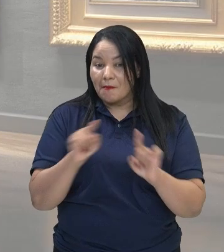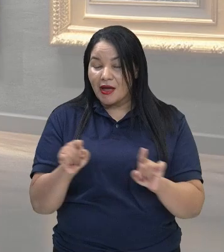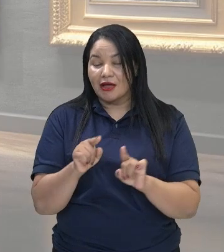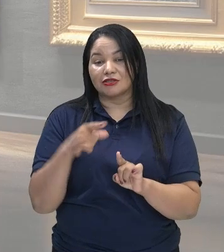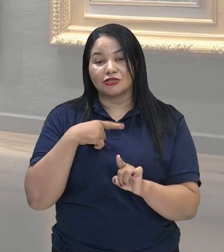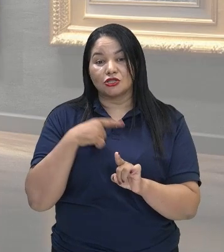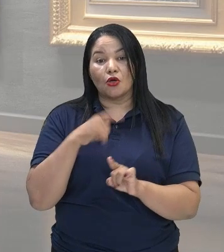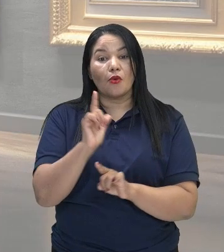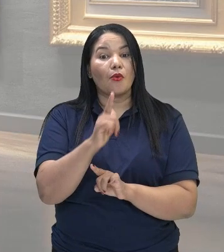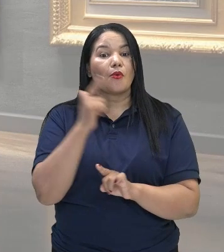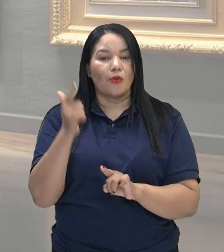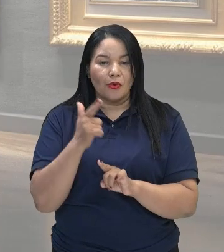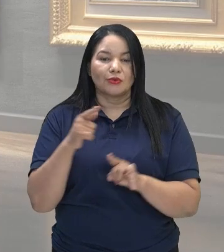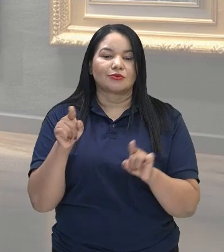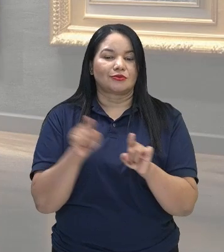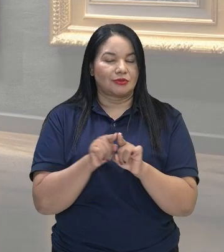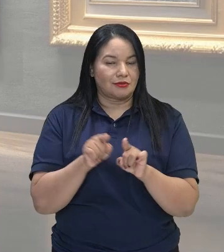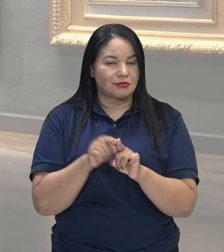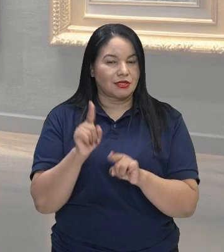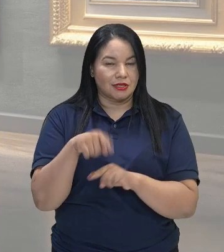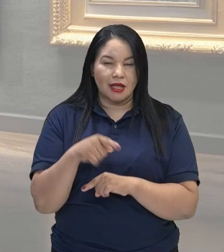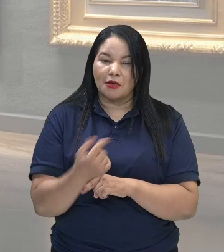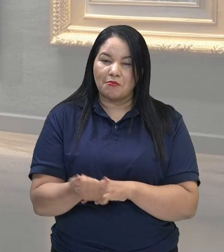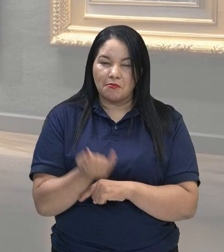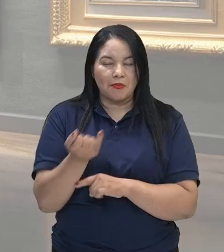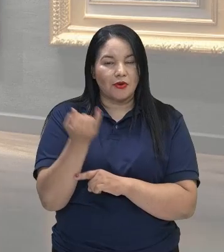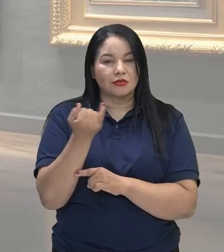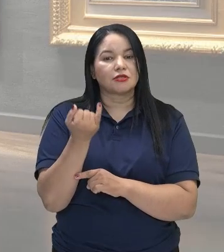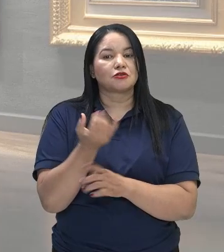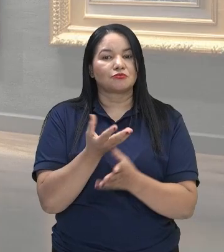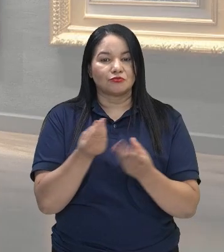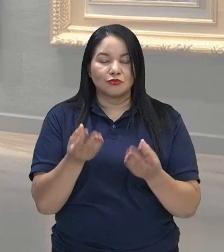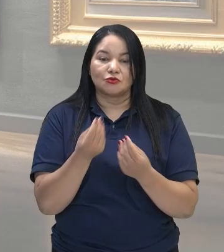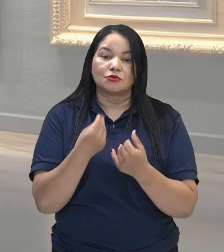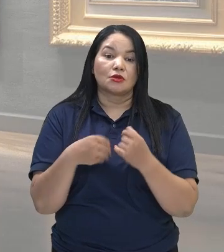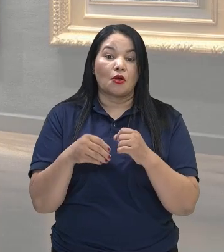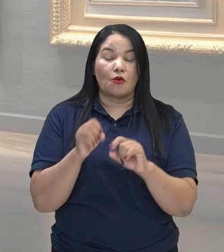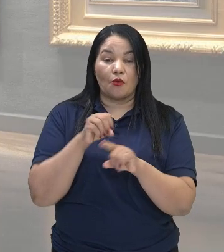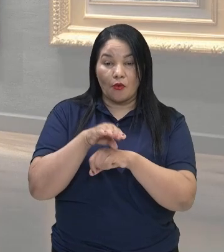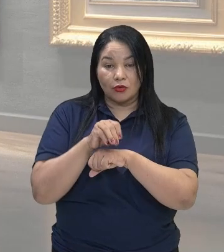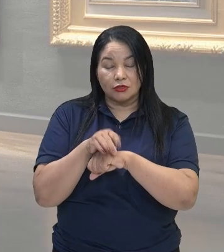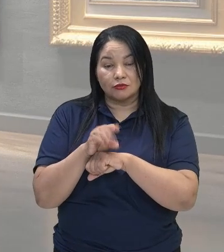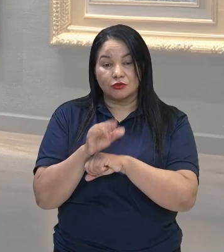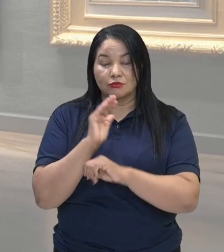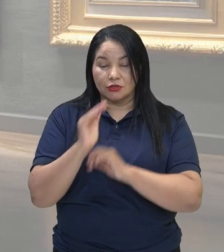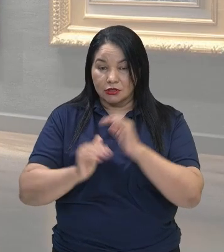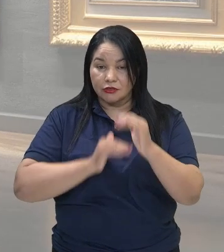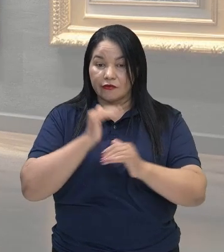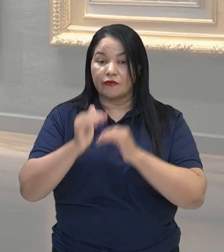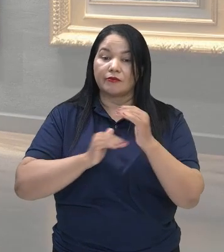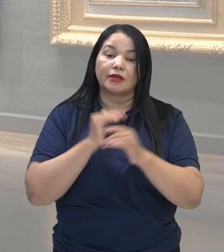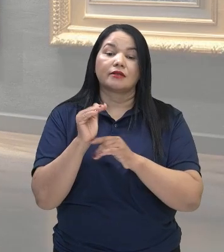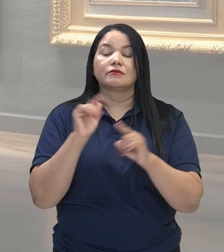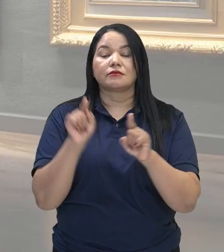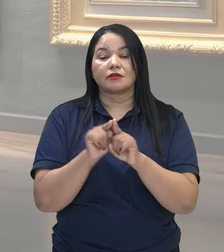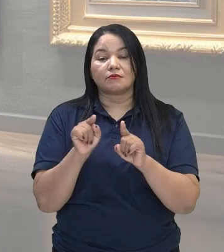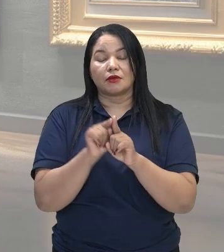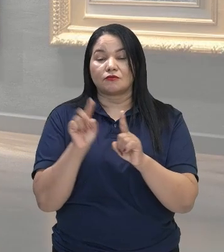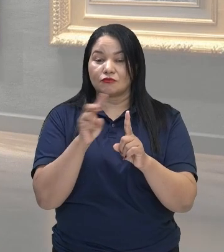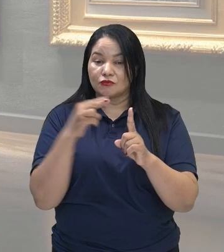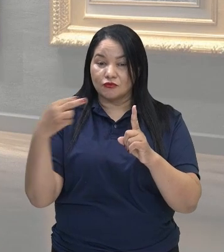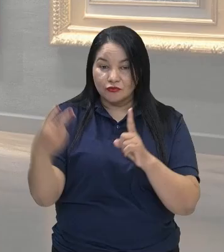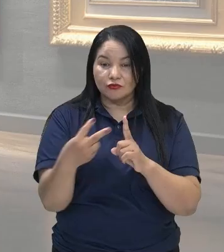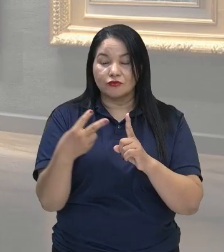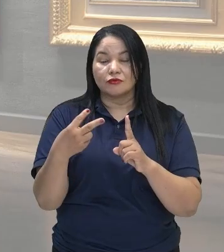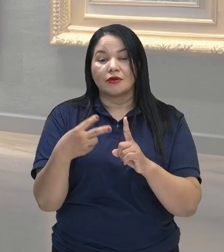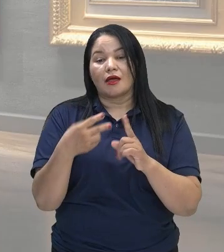autores também que são muito importantes e que contribuem para o desenvolvimento desse olhar crítico sobre